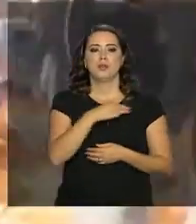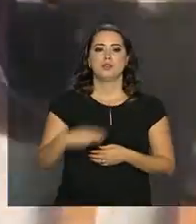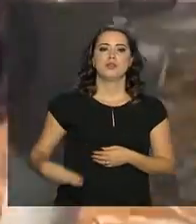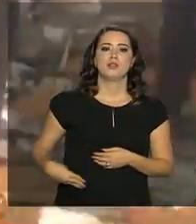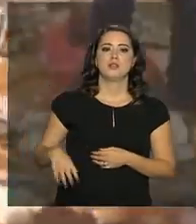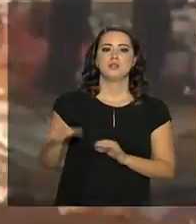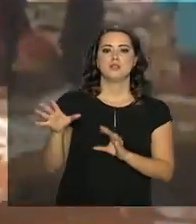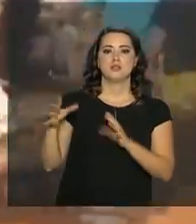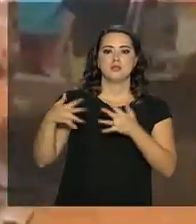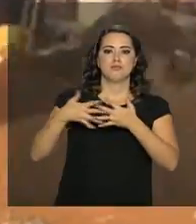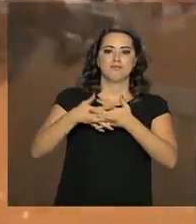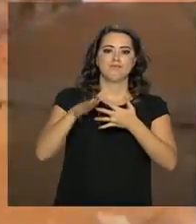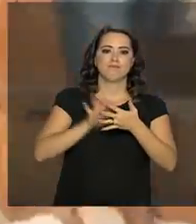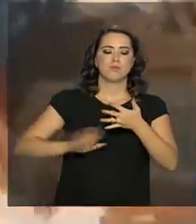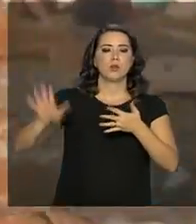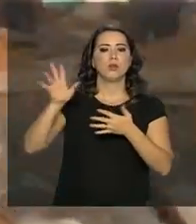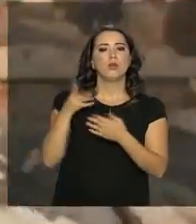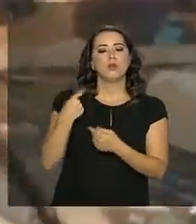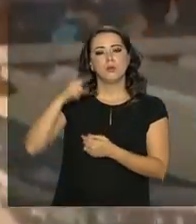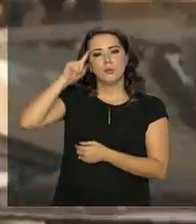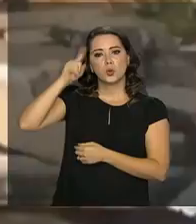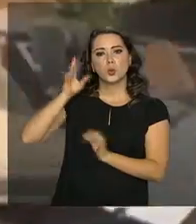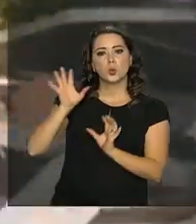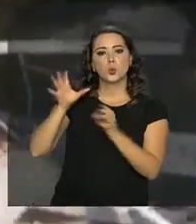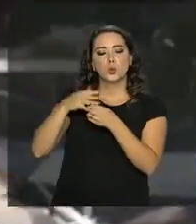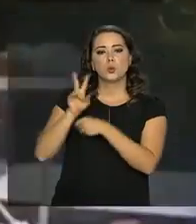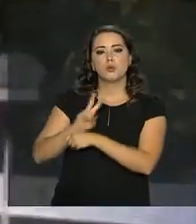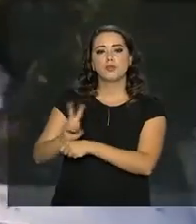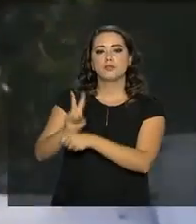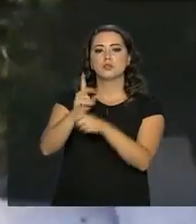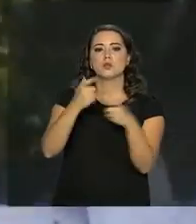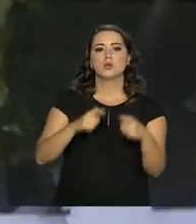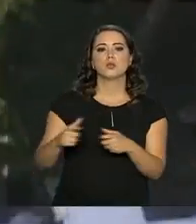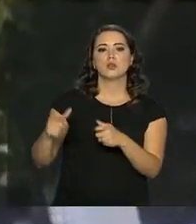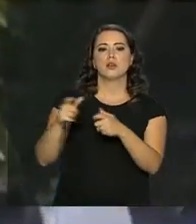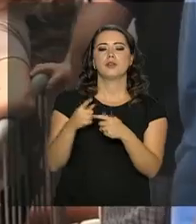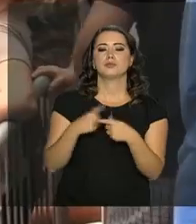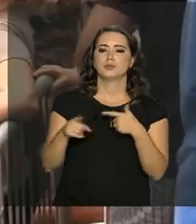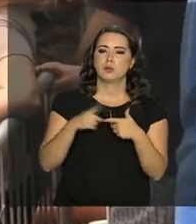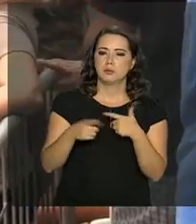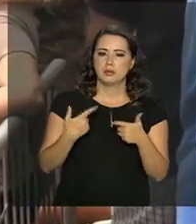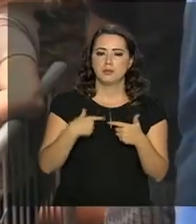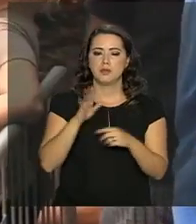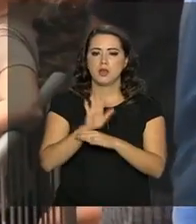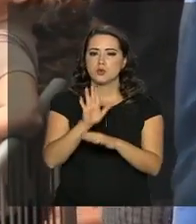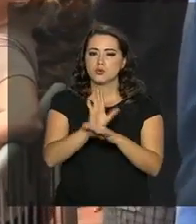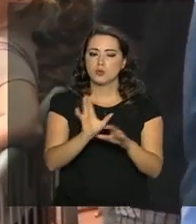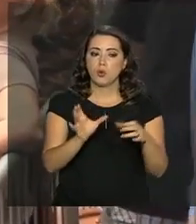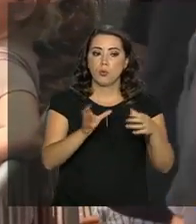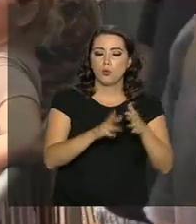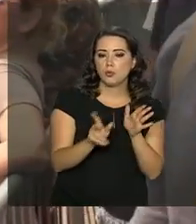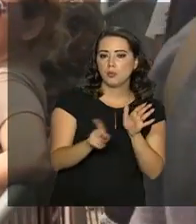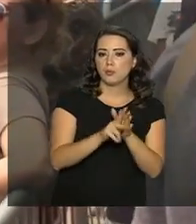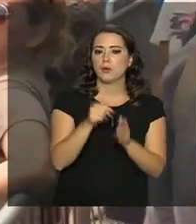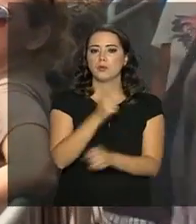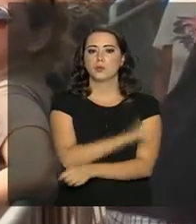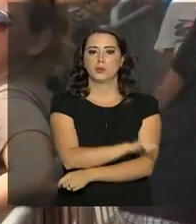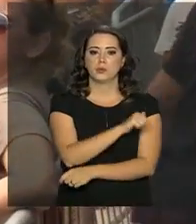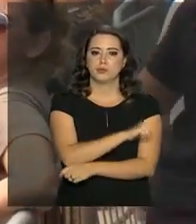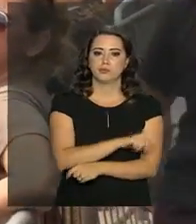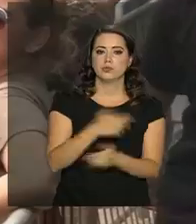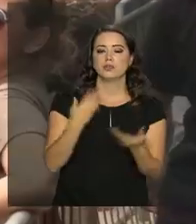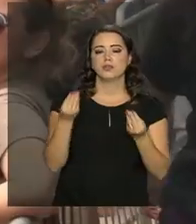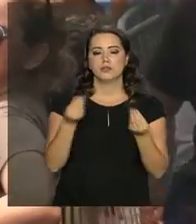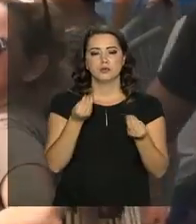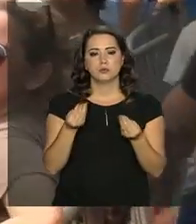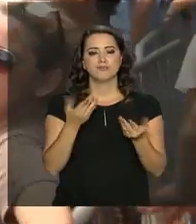integração nacional e designou uma equipe para vistoriar os locais atingidos e apoiar órgãos locais no levantamento dos